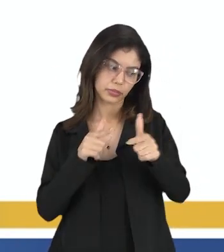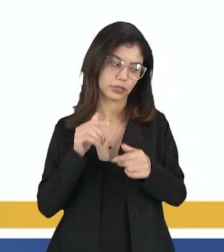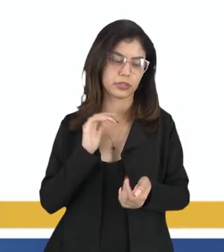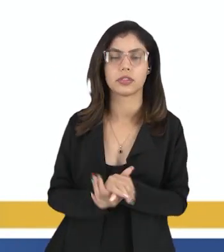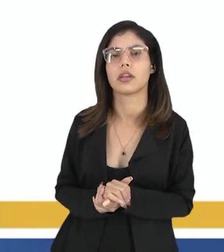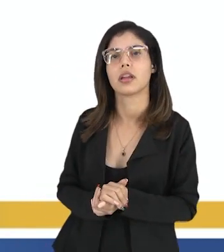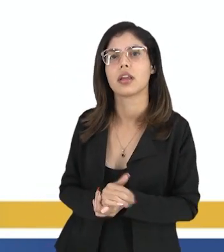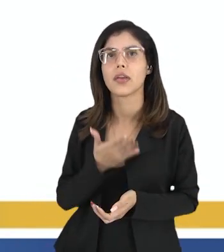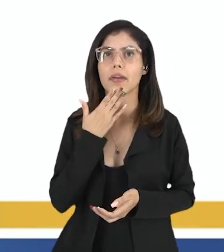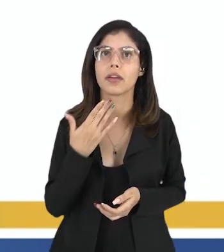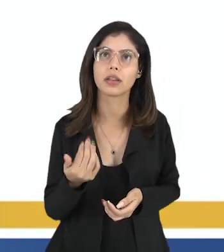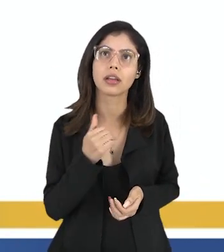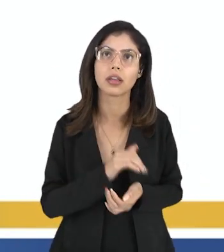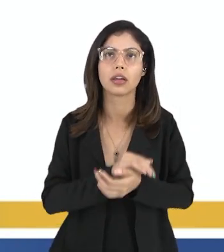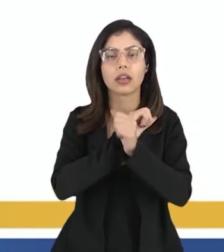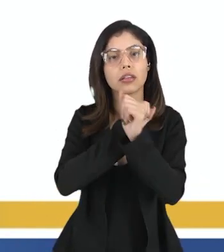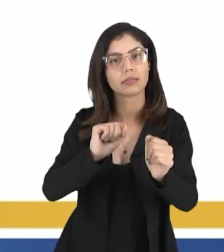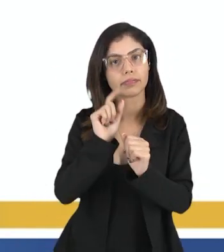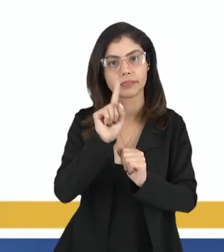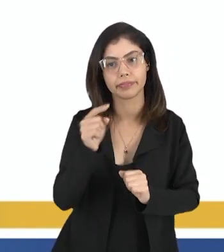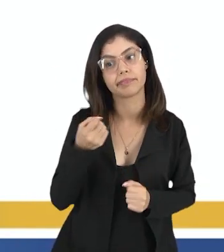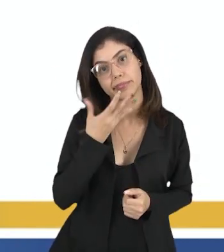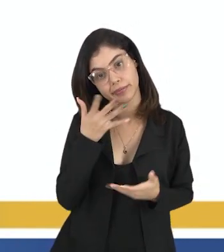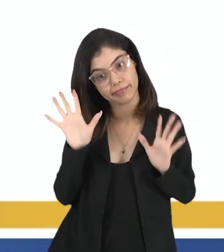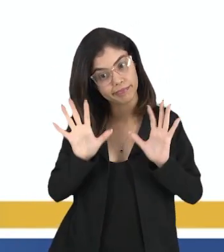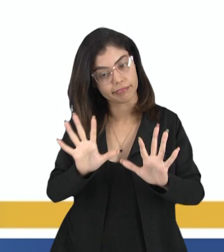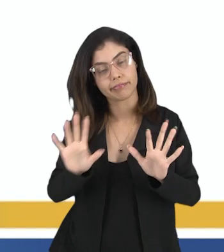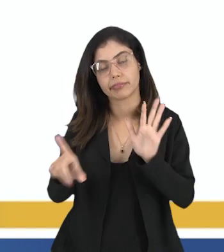da abolição, mas, na verdade, não era bem isso, Porque